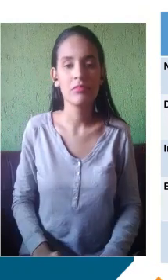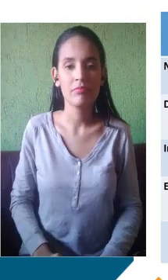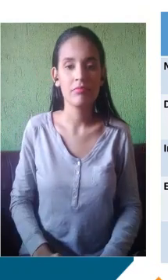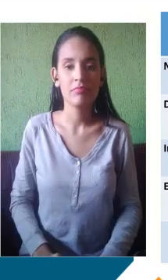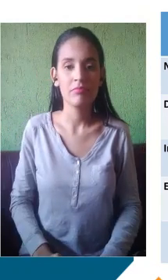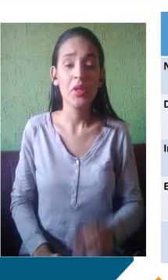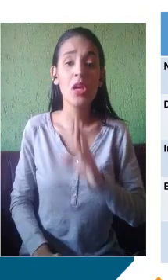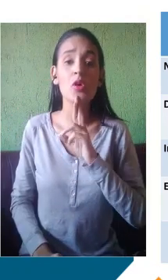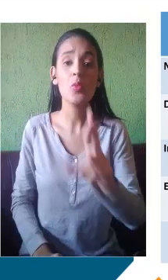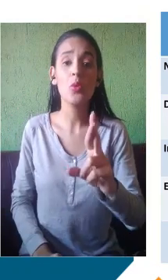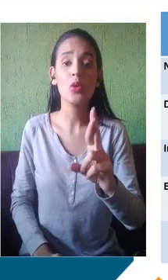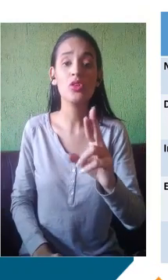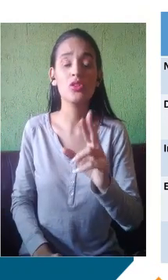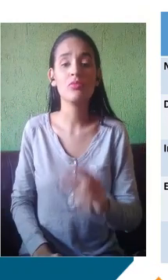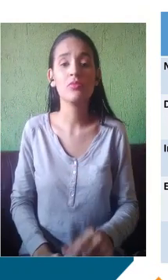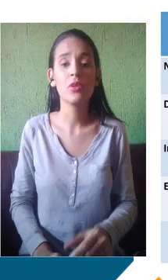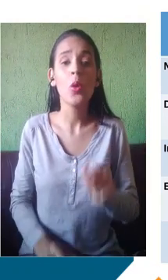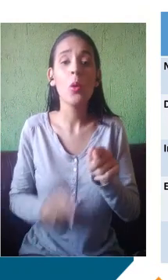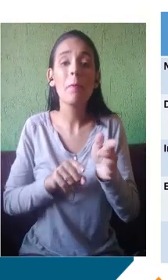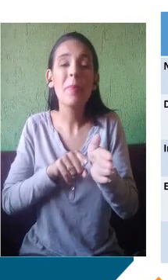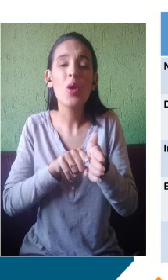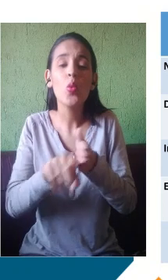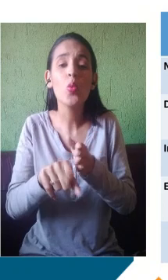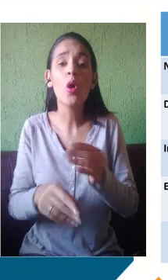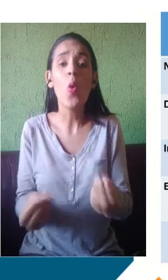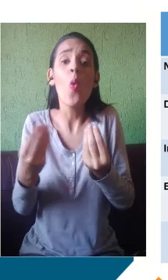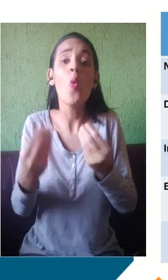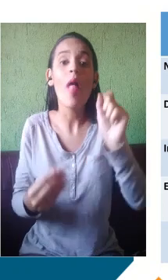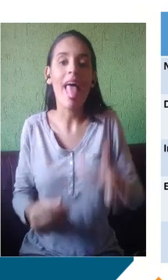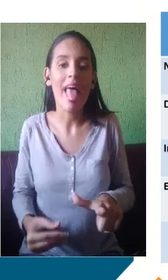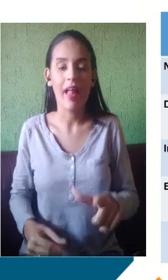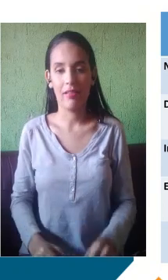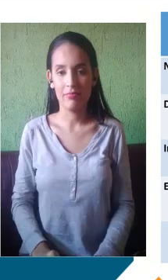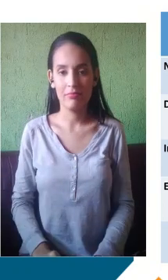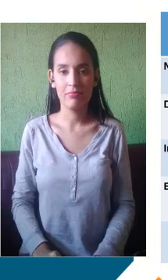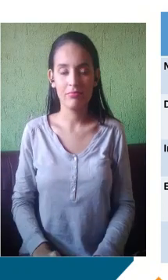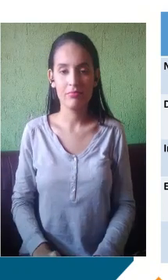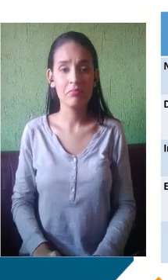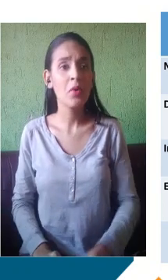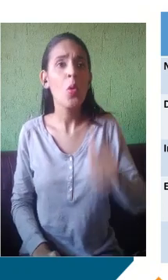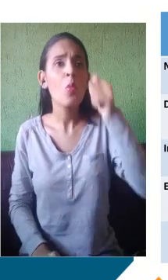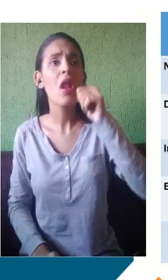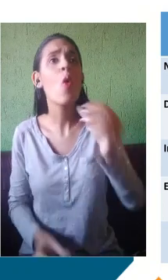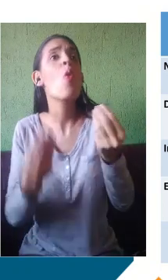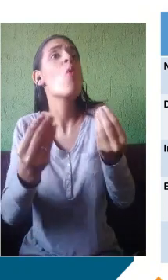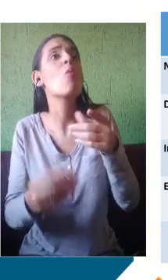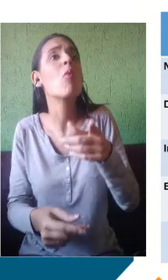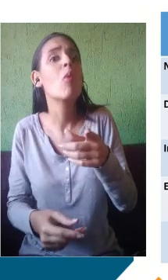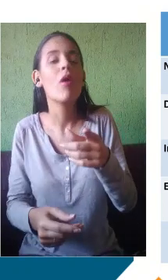para a gente ainda identificar. Ela responde a pergunta como é. Ela é negra, alta, tem